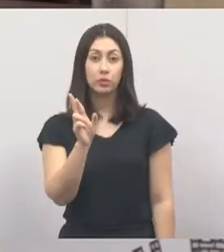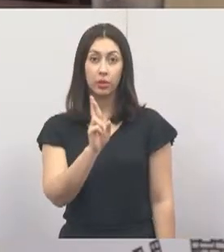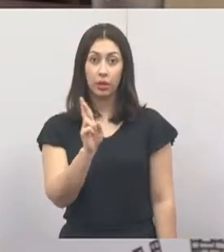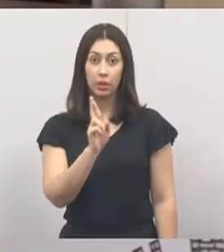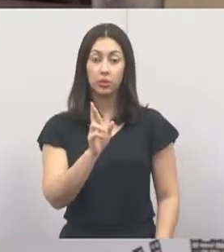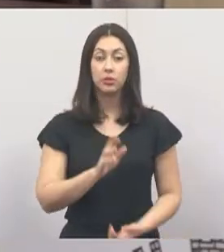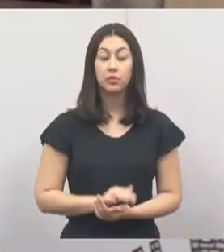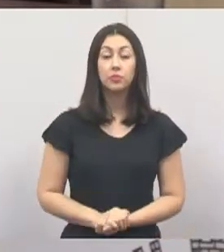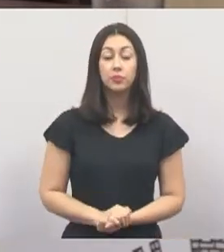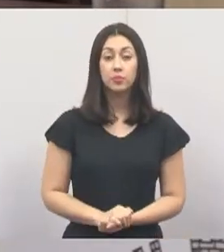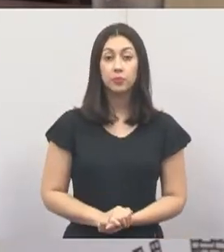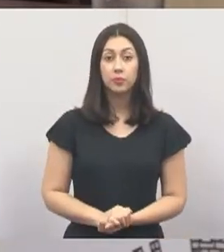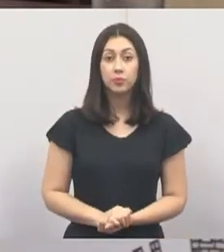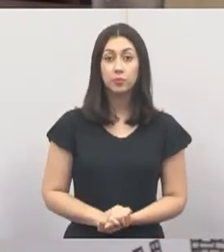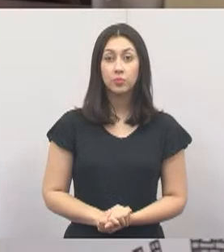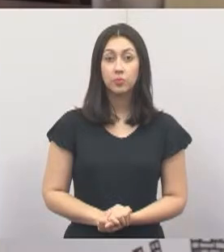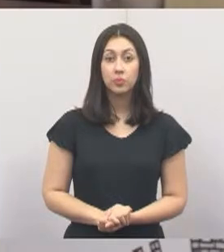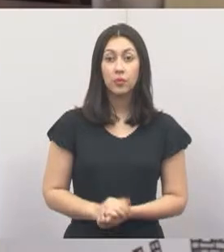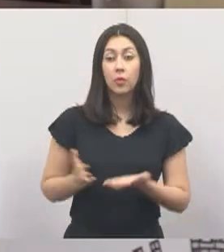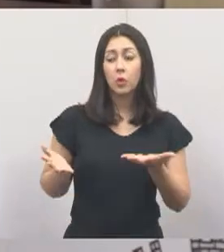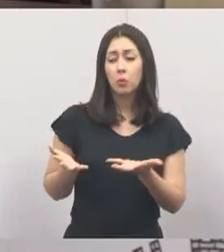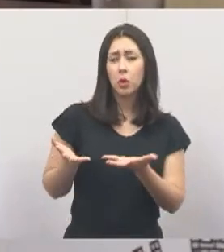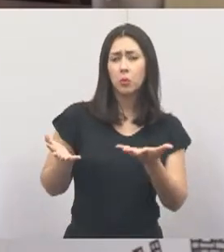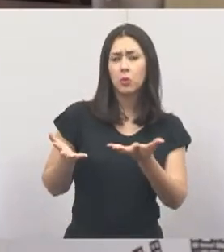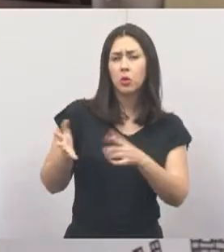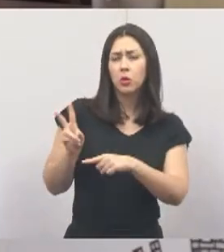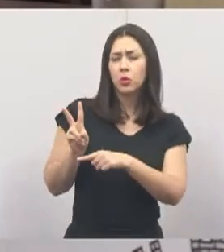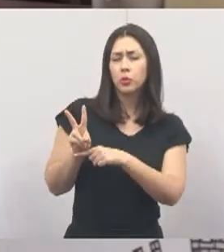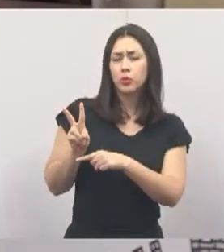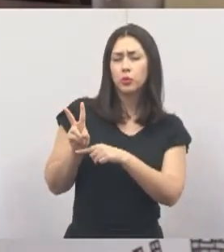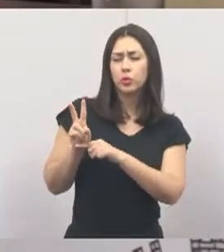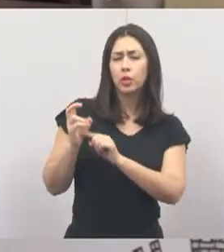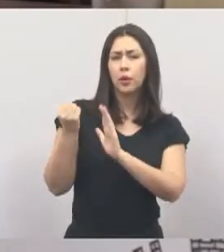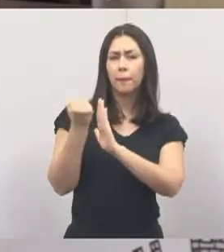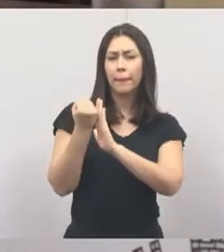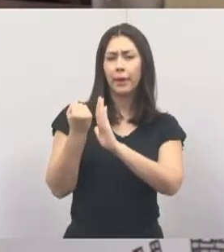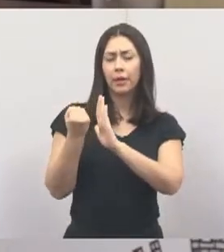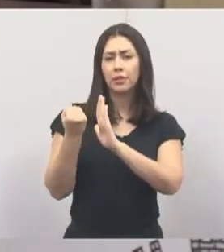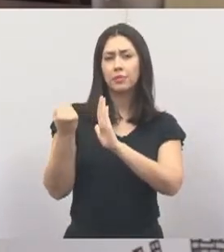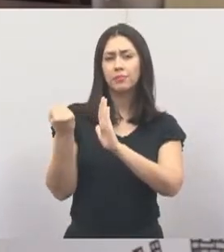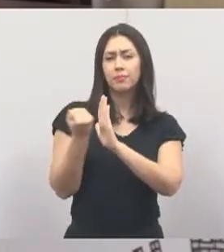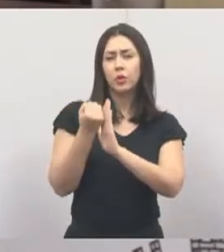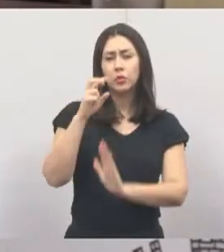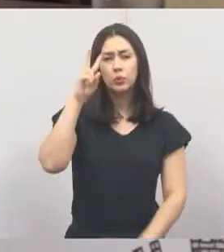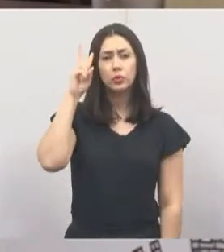828,28. Promotor da preservação do patrimônio histórico legislativo,